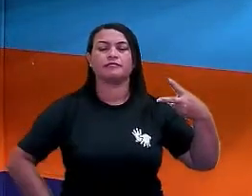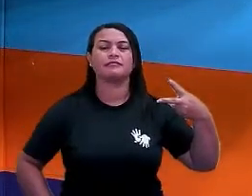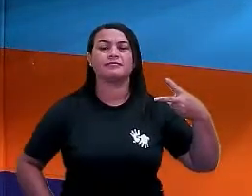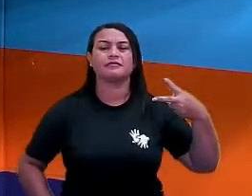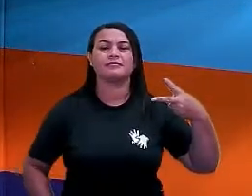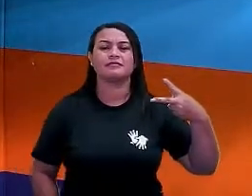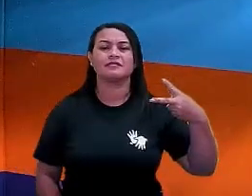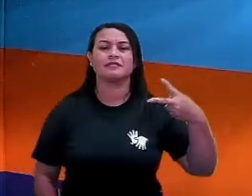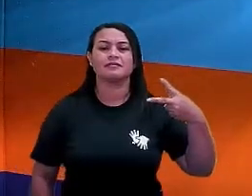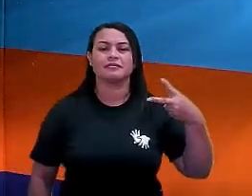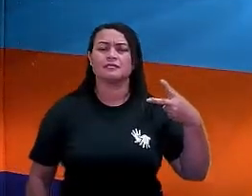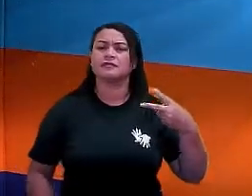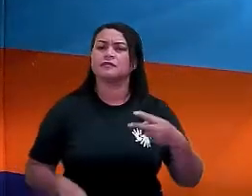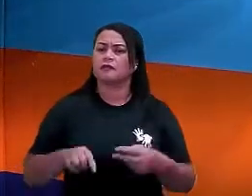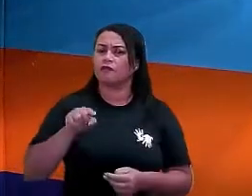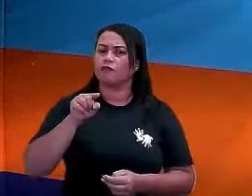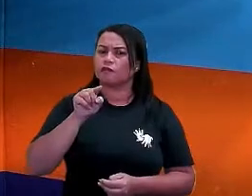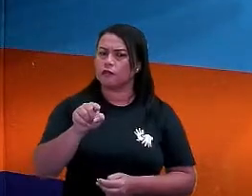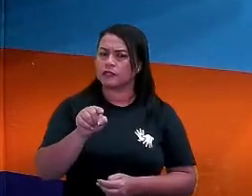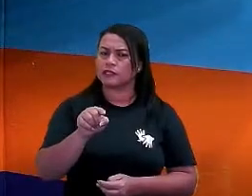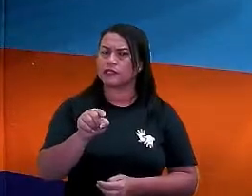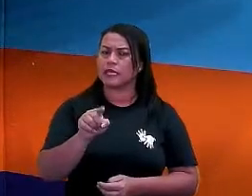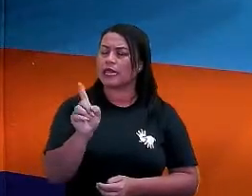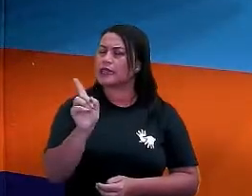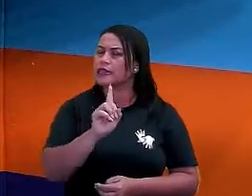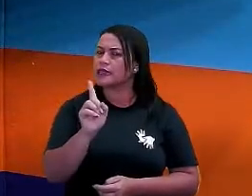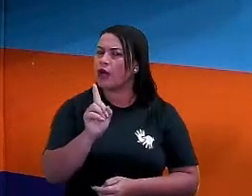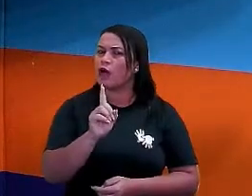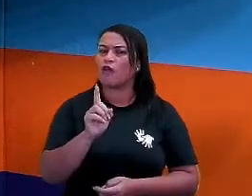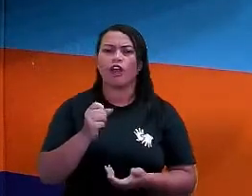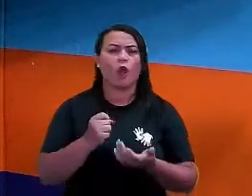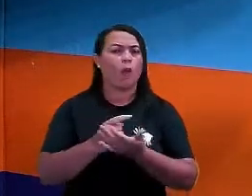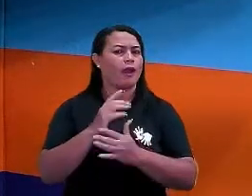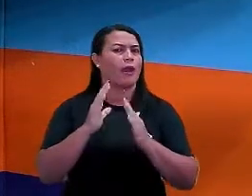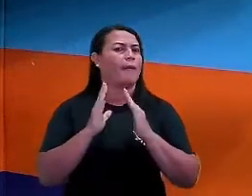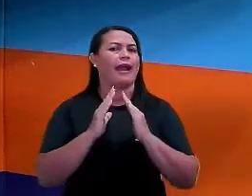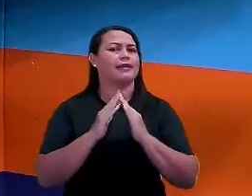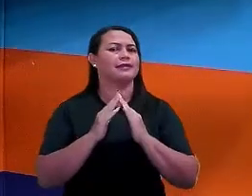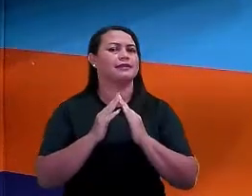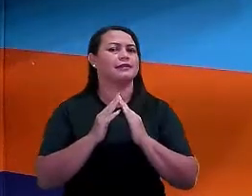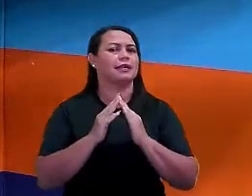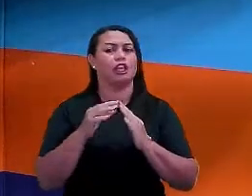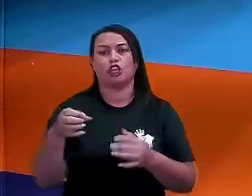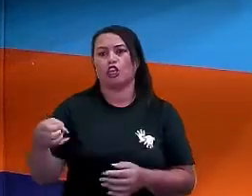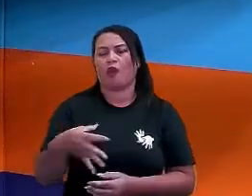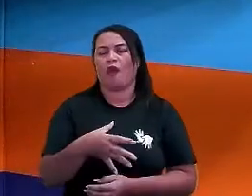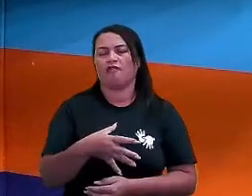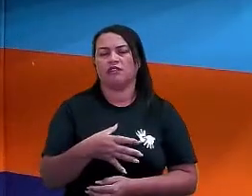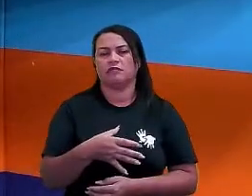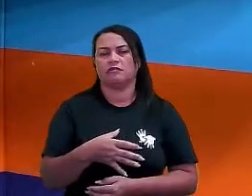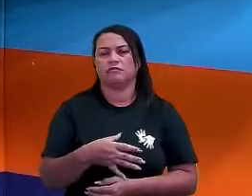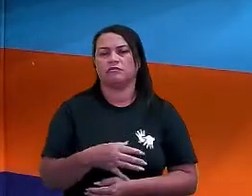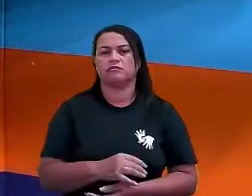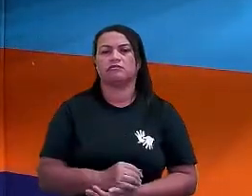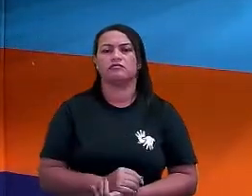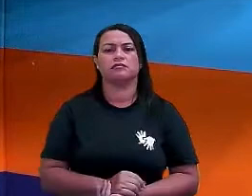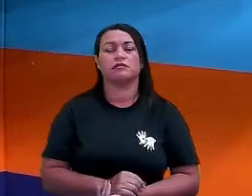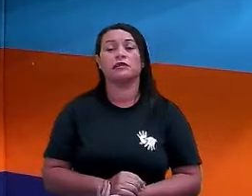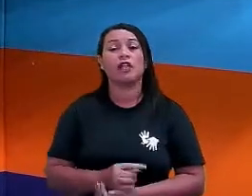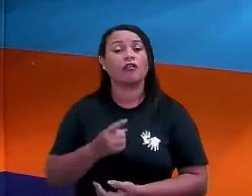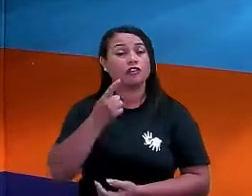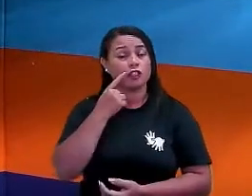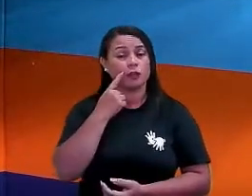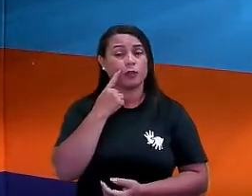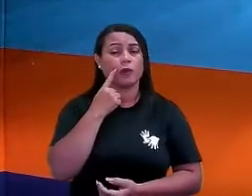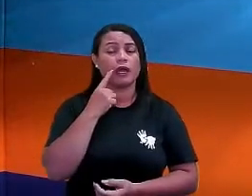new house. Você não comprará uma casa nova. New house, uma casa nova. Então, veja aqui,